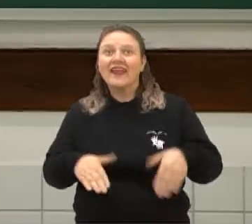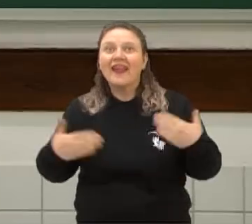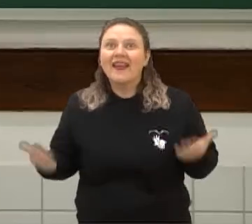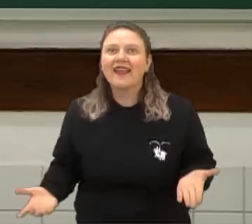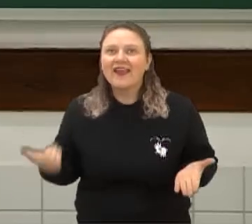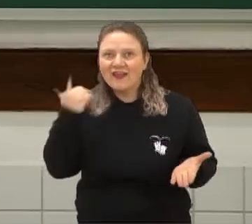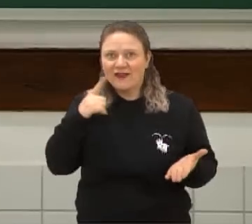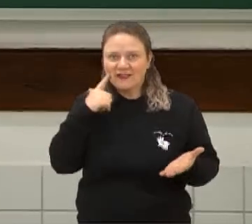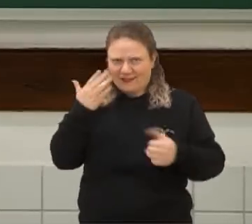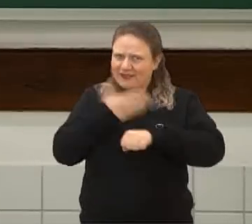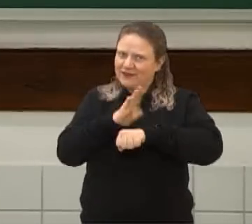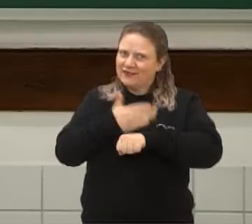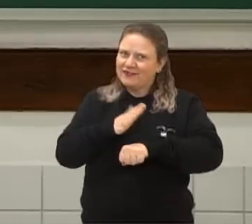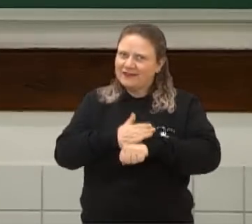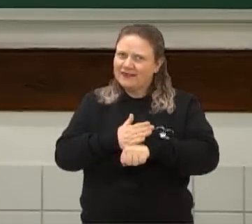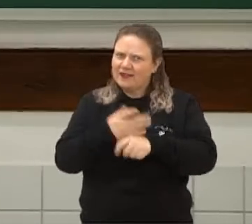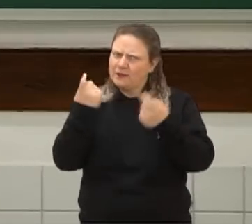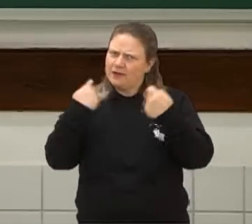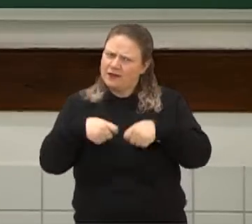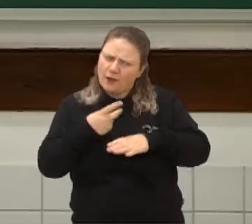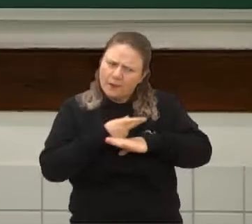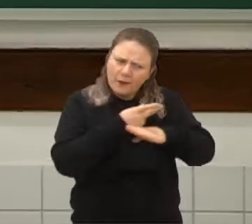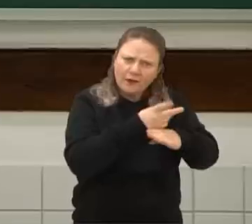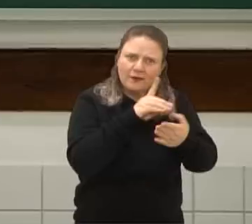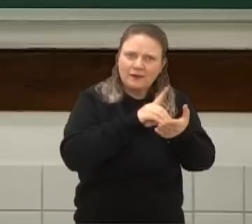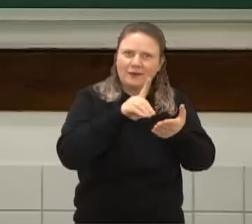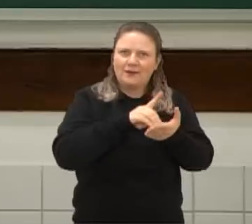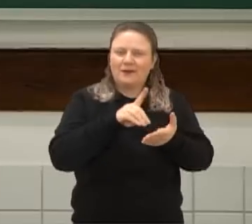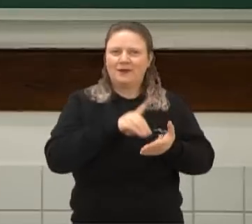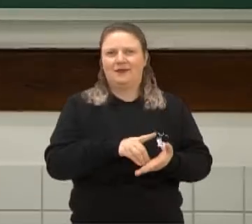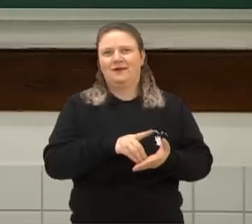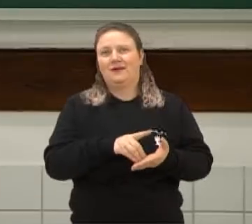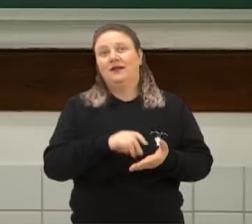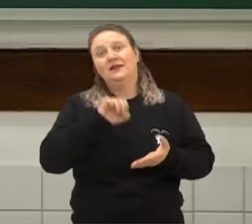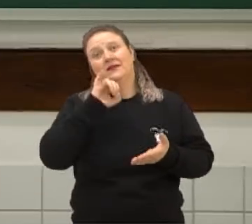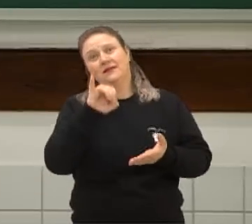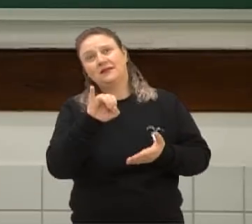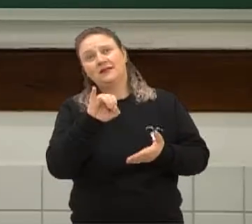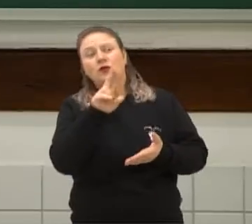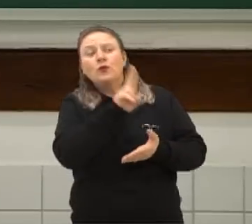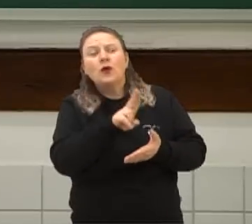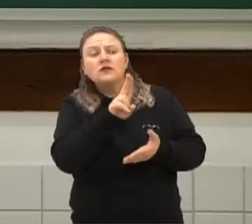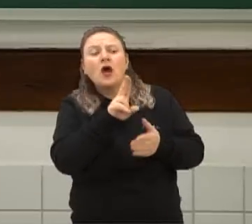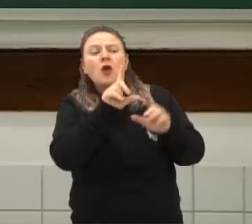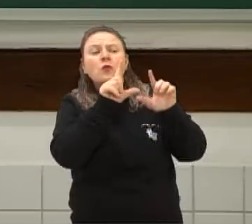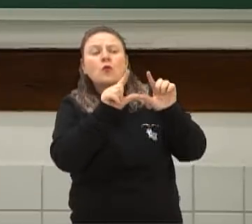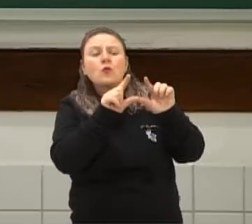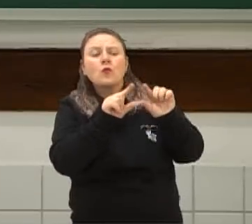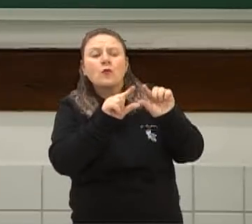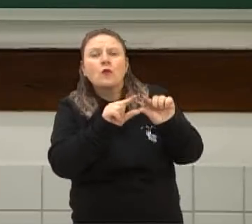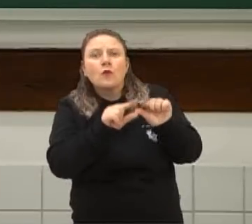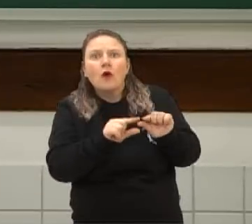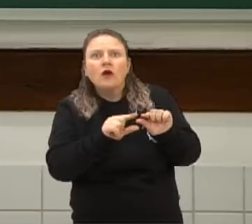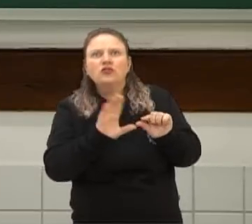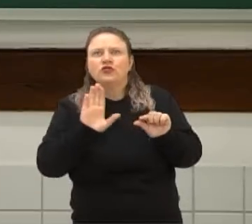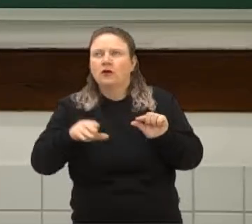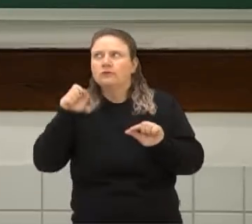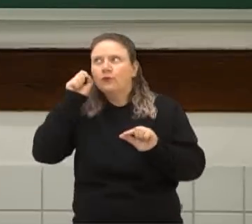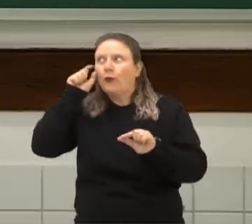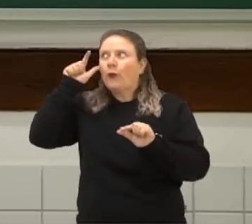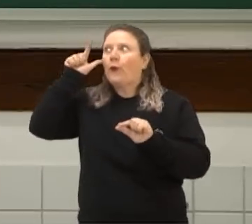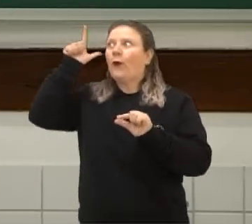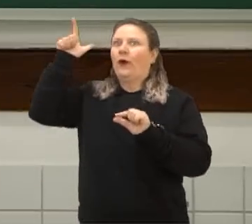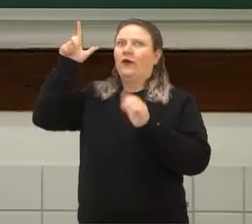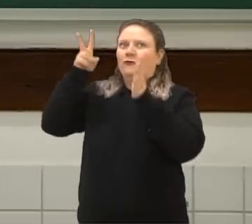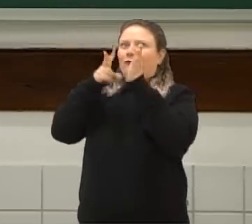E aí, conseguiram fazer? Precisaram usar o dicionário? Bom, quanto menos você usar o dicionário, quer dizer que você já está com um vocabulário